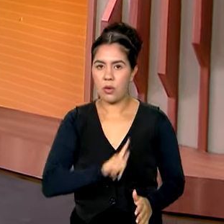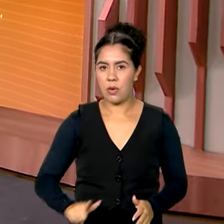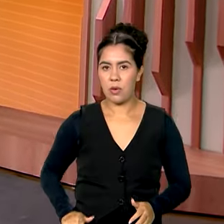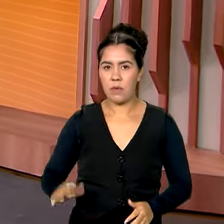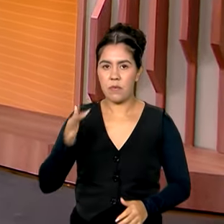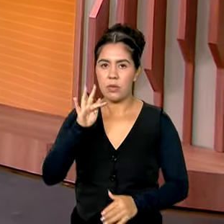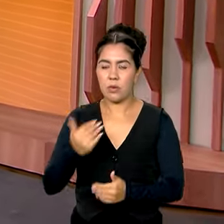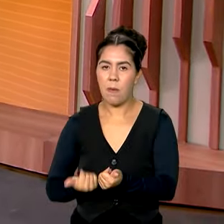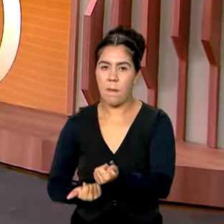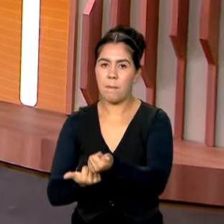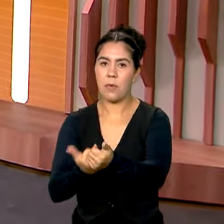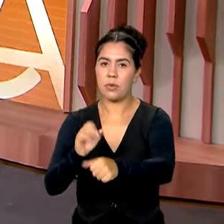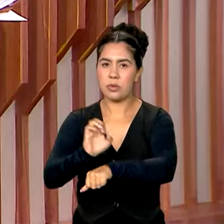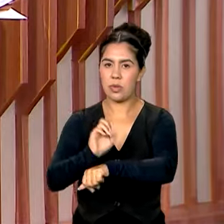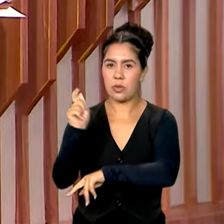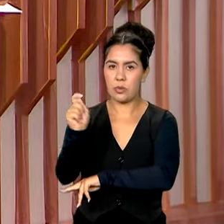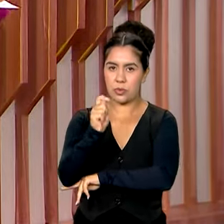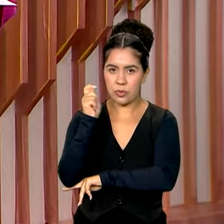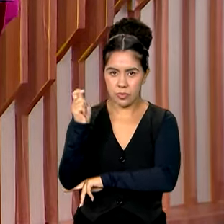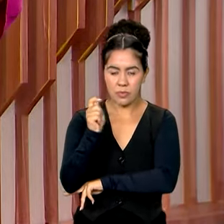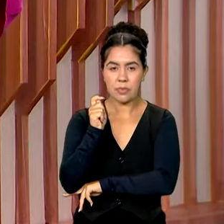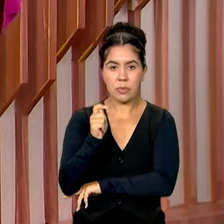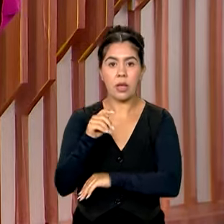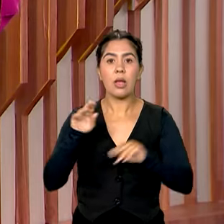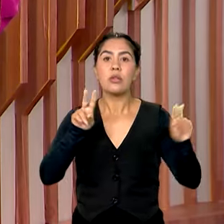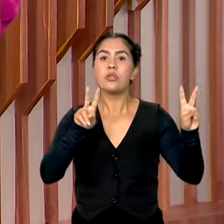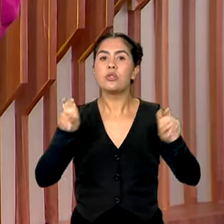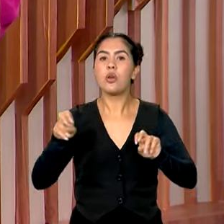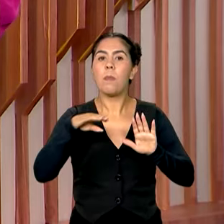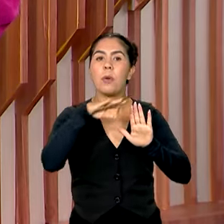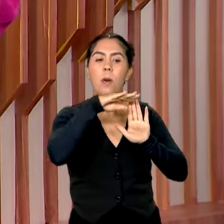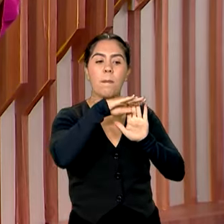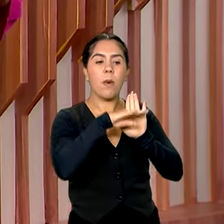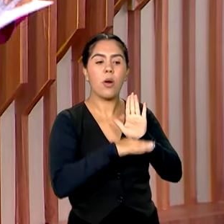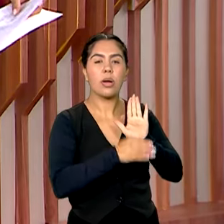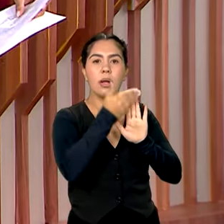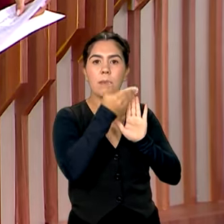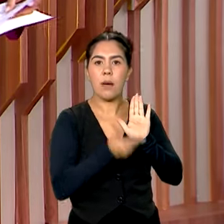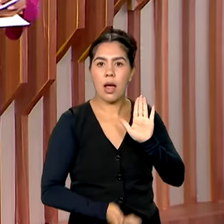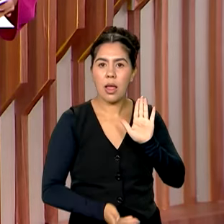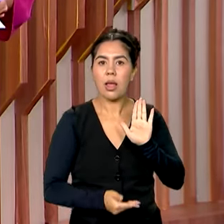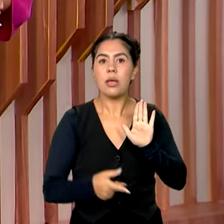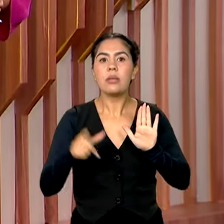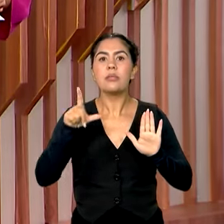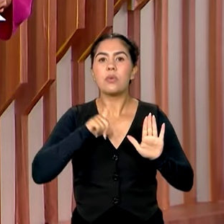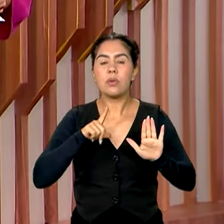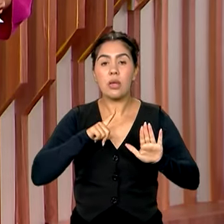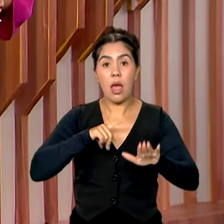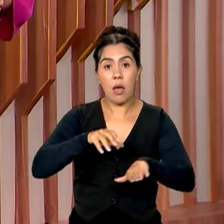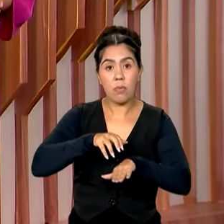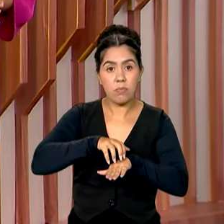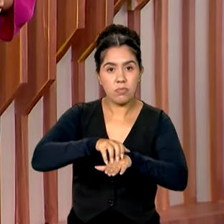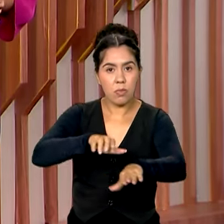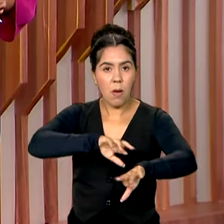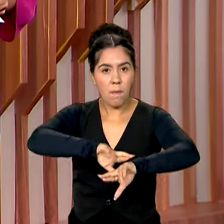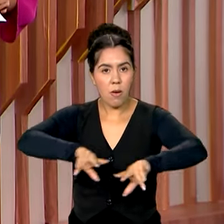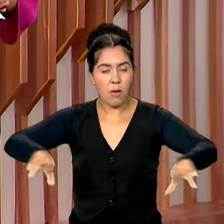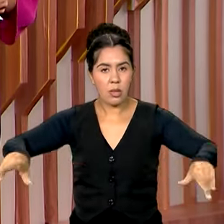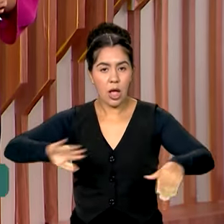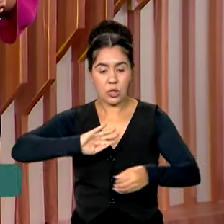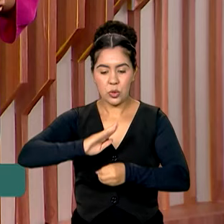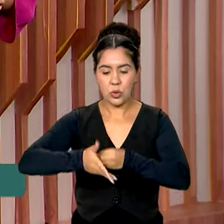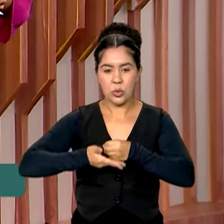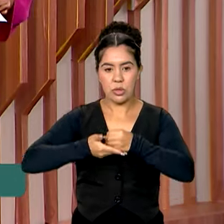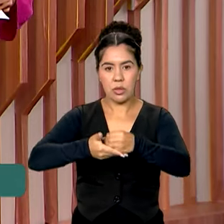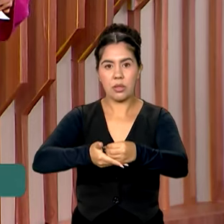apoio ao Rio Grande do Sul. E o programa Mobilidade Verde e Inovação anunciou quase 270 milhões